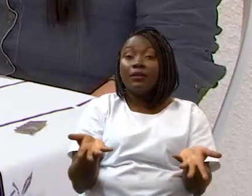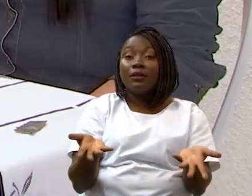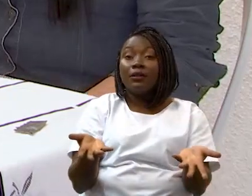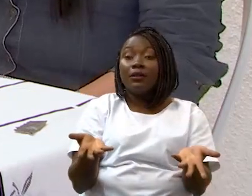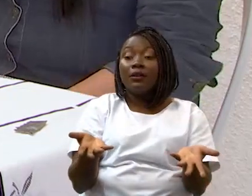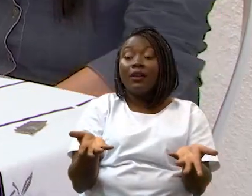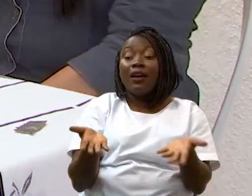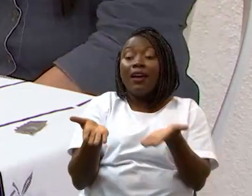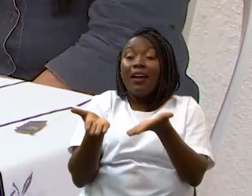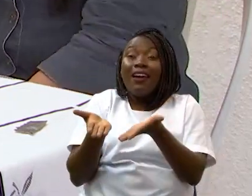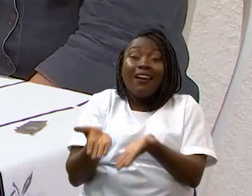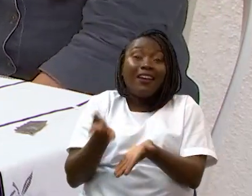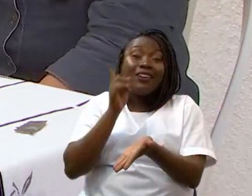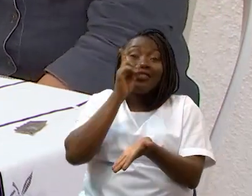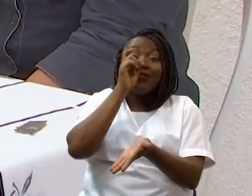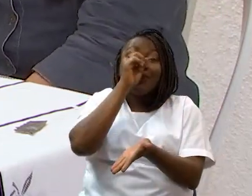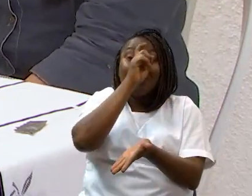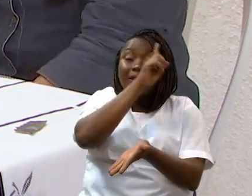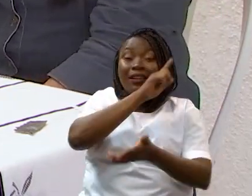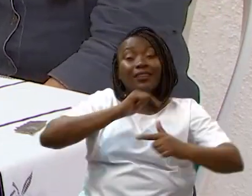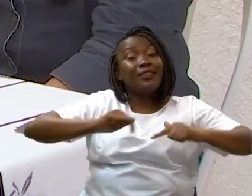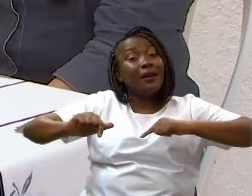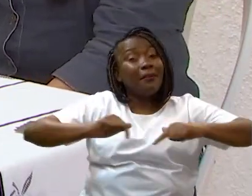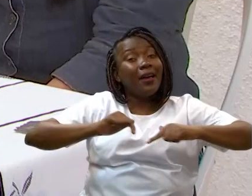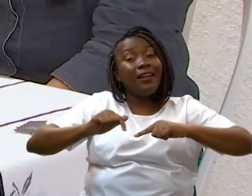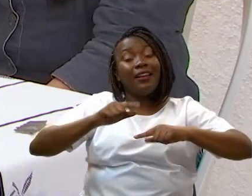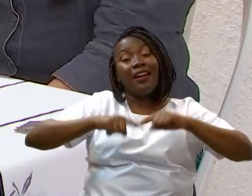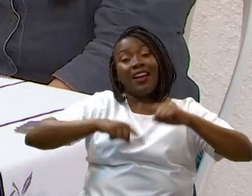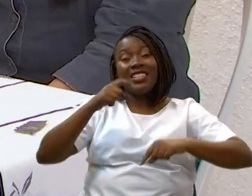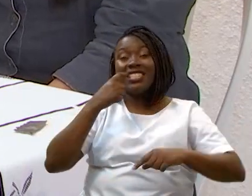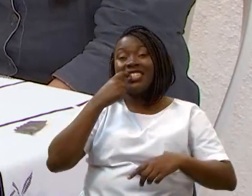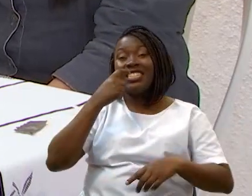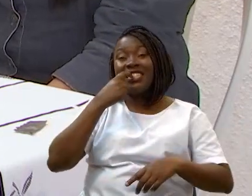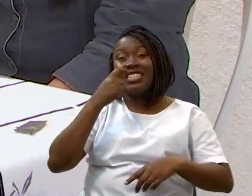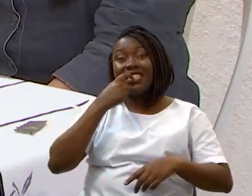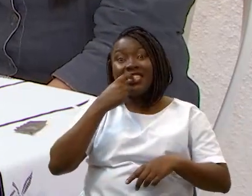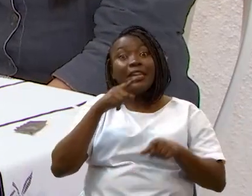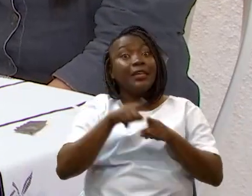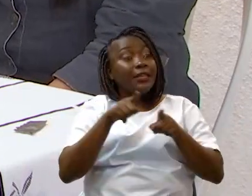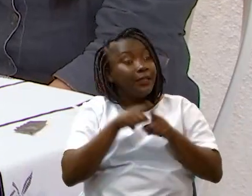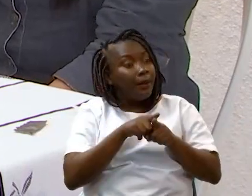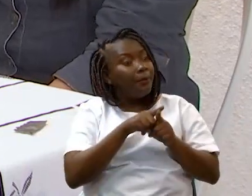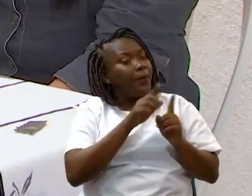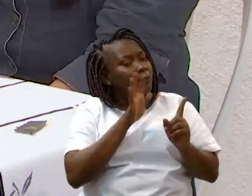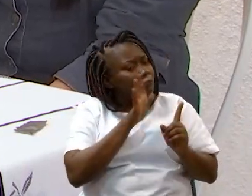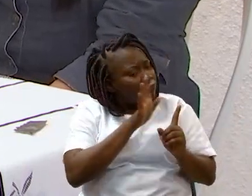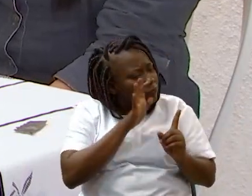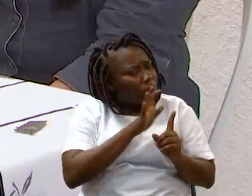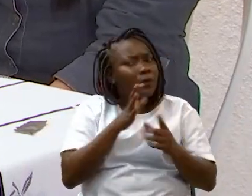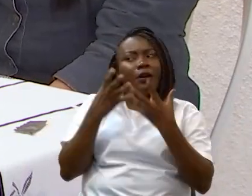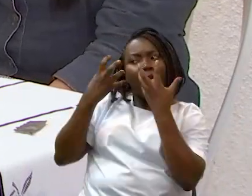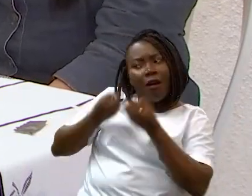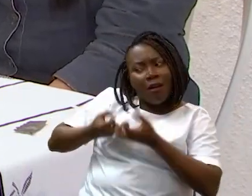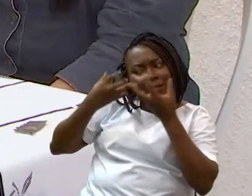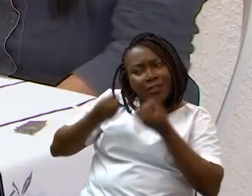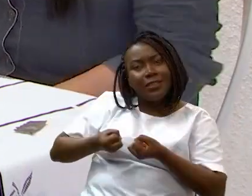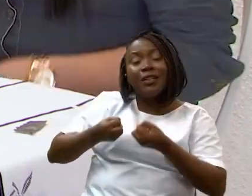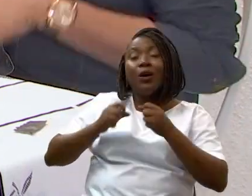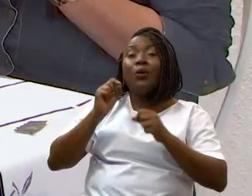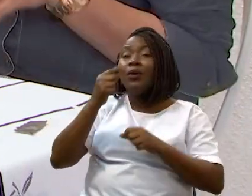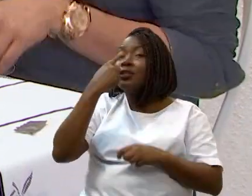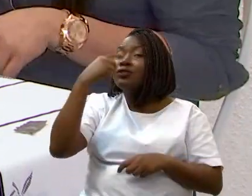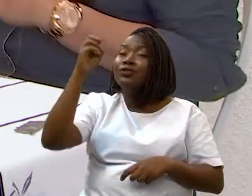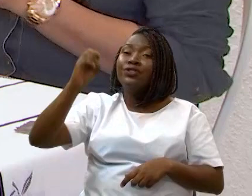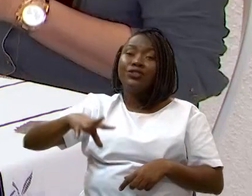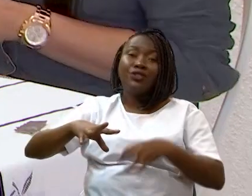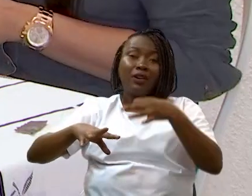é a dificuldade de trabalhar com plástico e convencer as pessoas a, por exemplo, fazer o descarte,